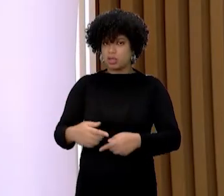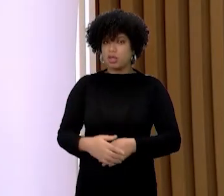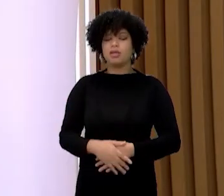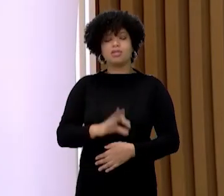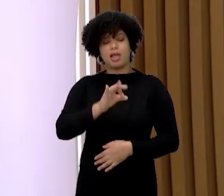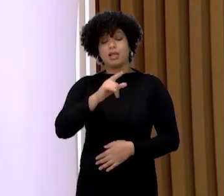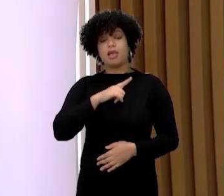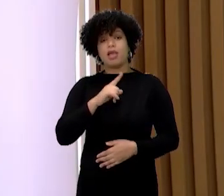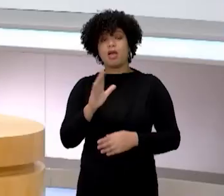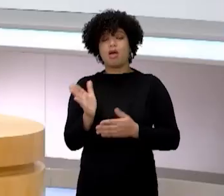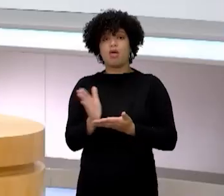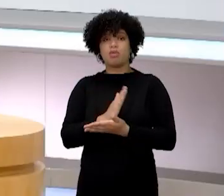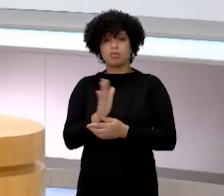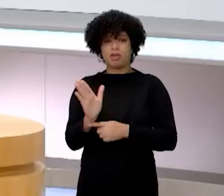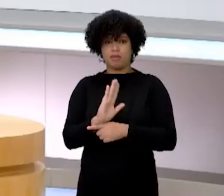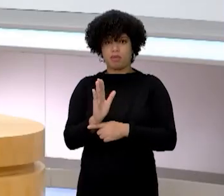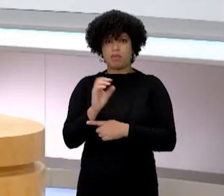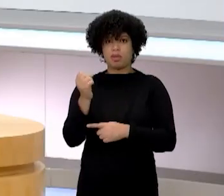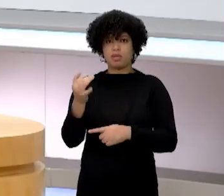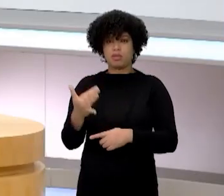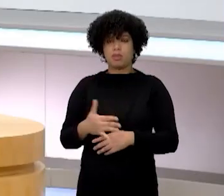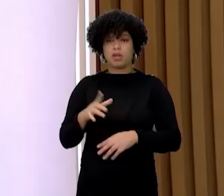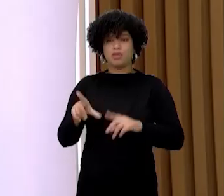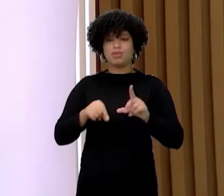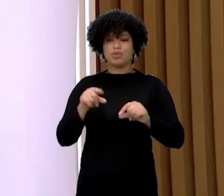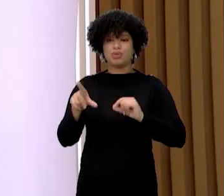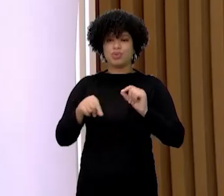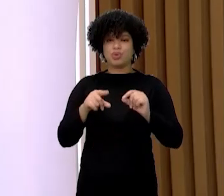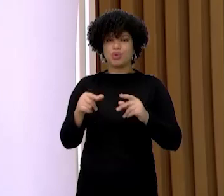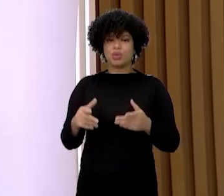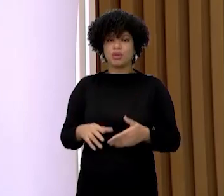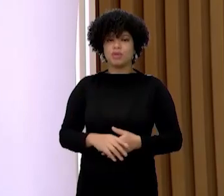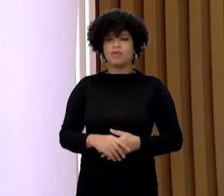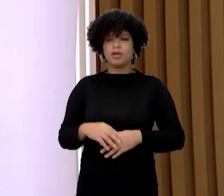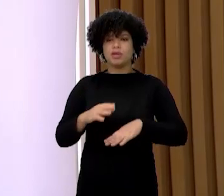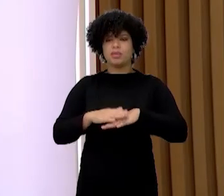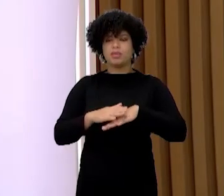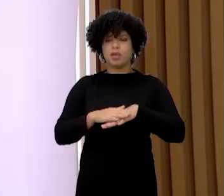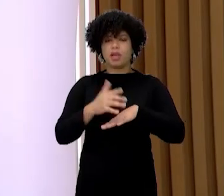vários filmes que falam disso. Sobre a questão de você escolher ali a criança,